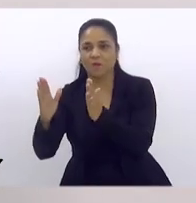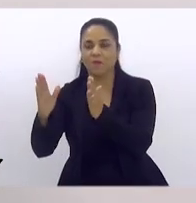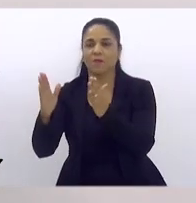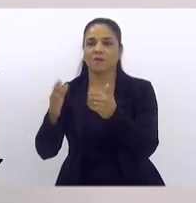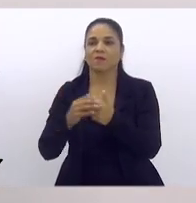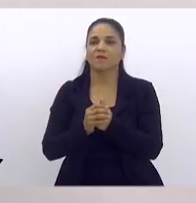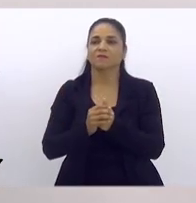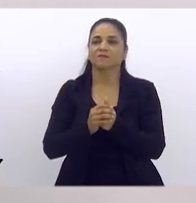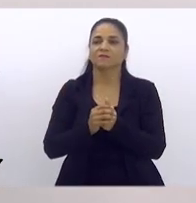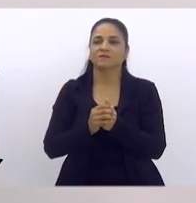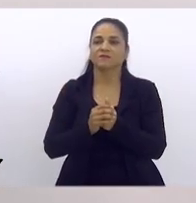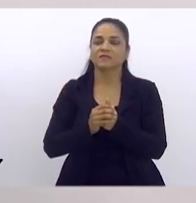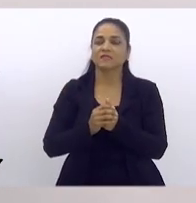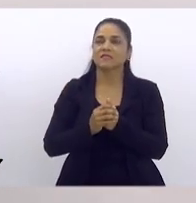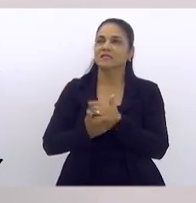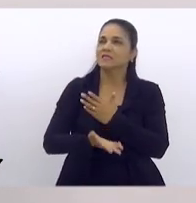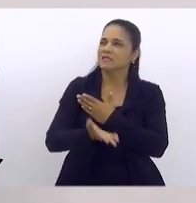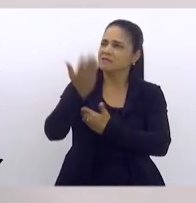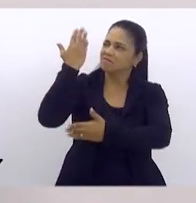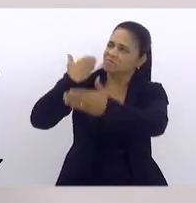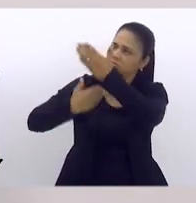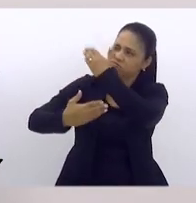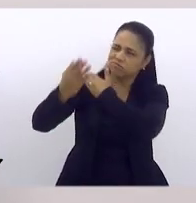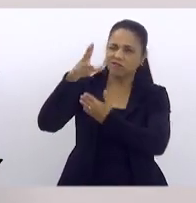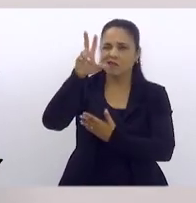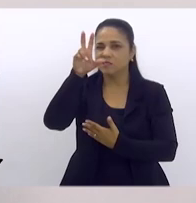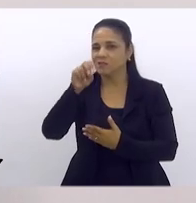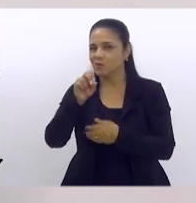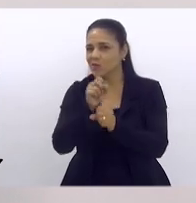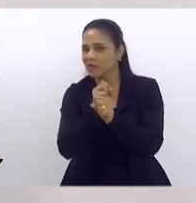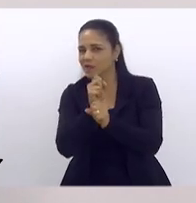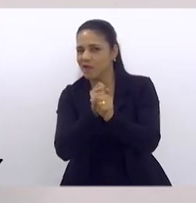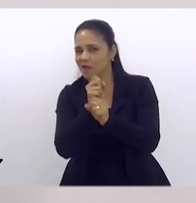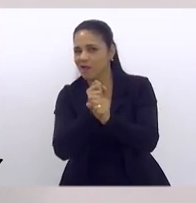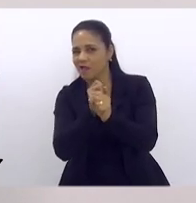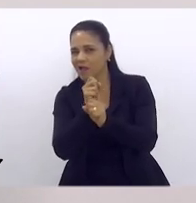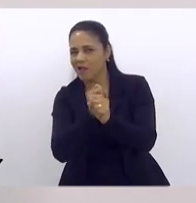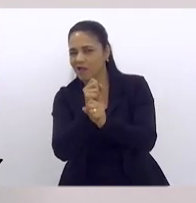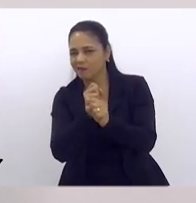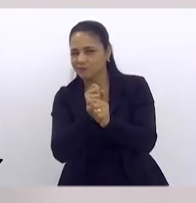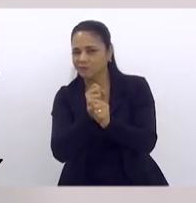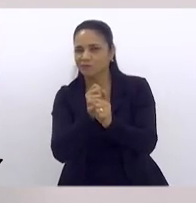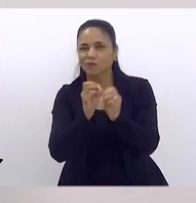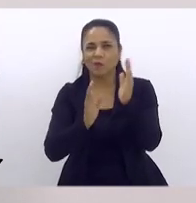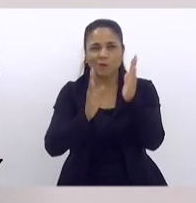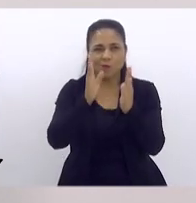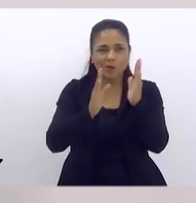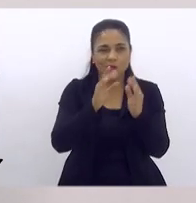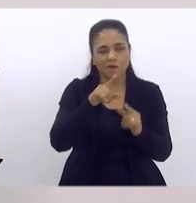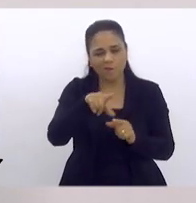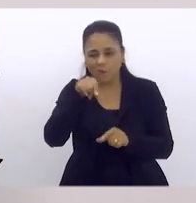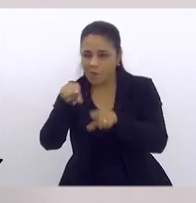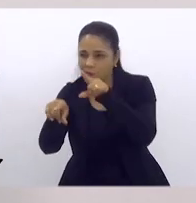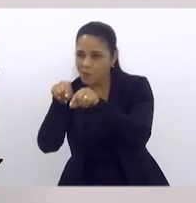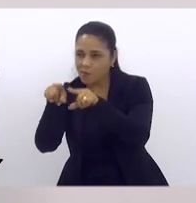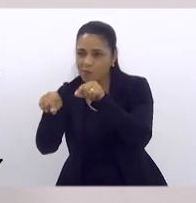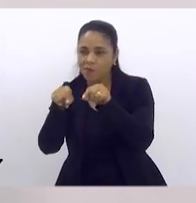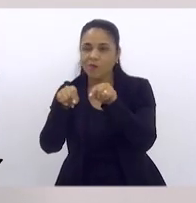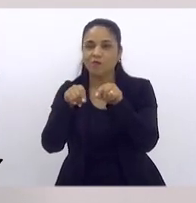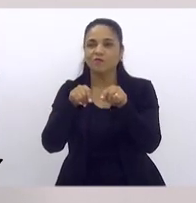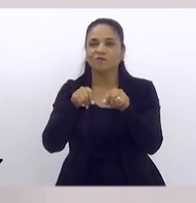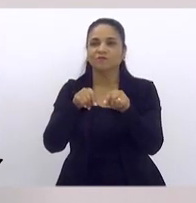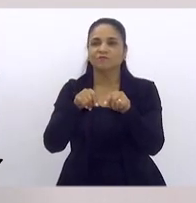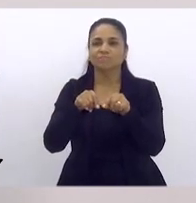voltar 50 anos atrás os processos de seleção sempre foram os mais